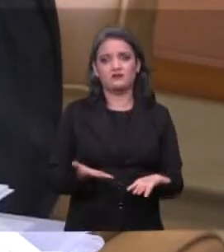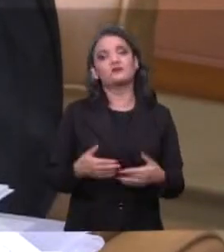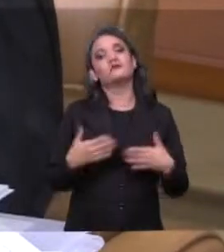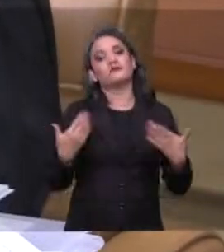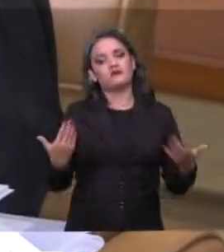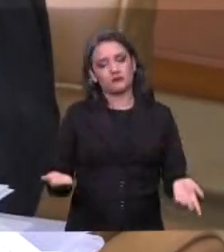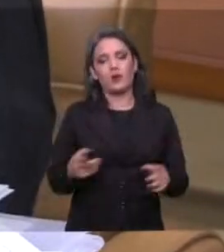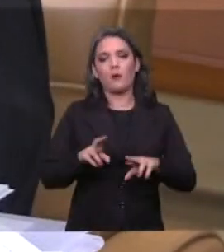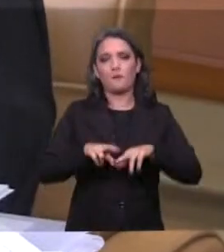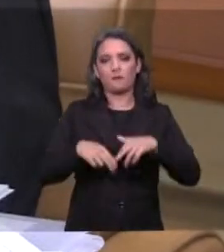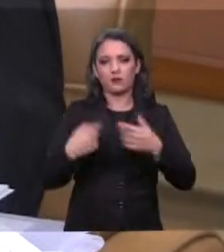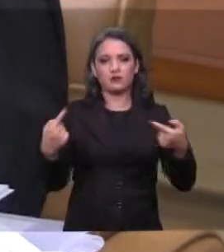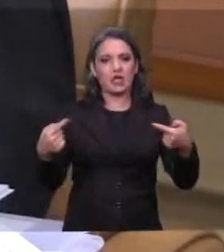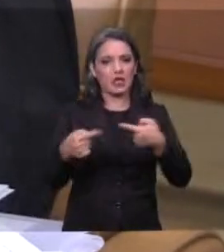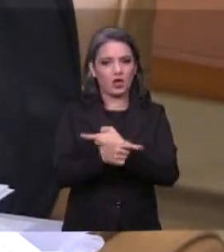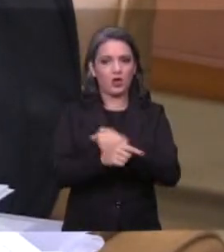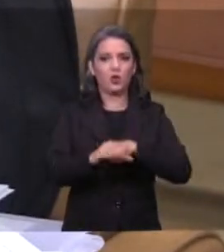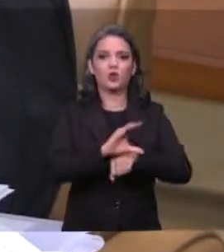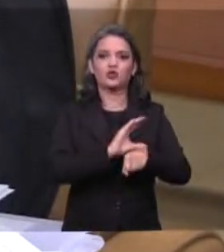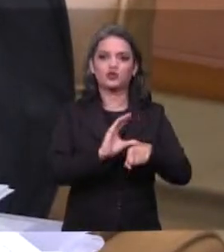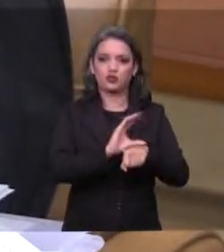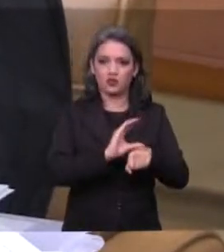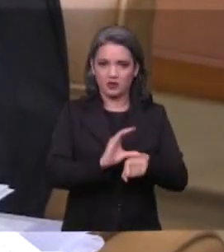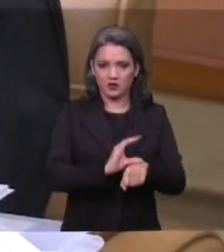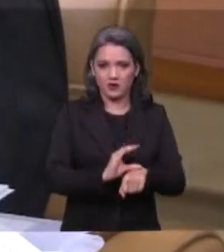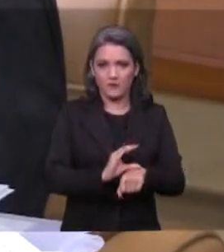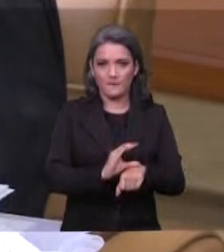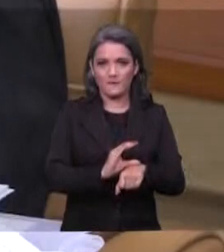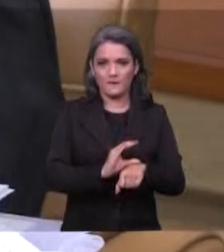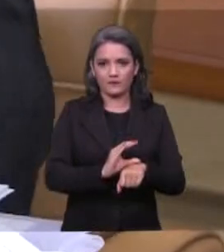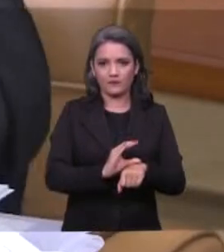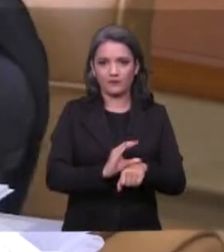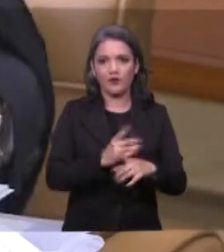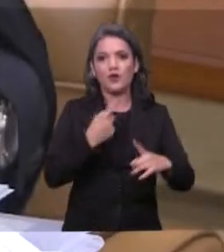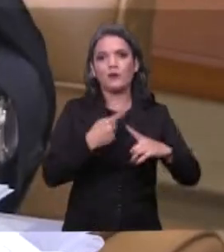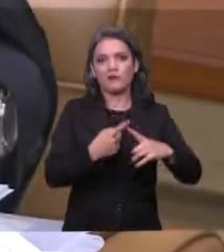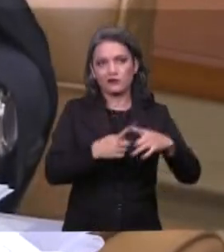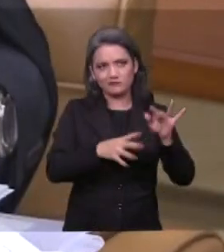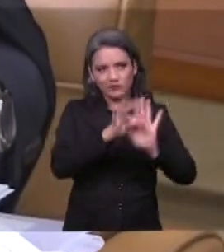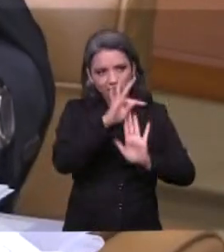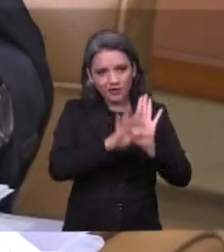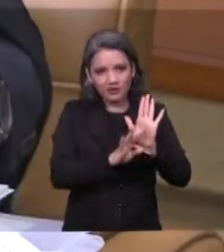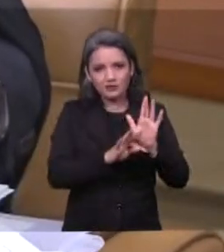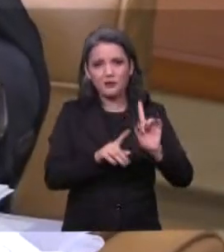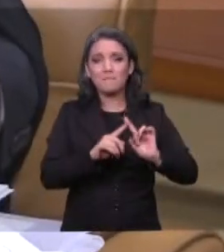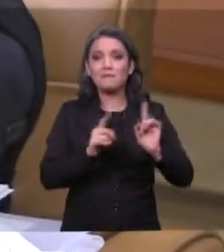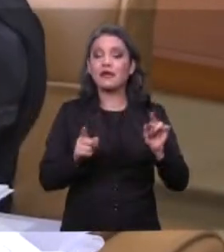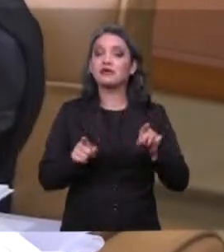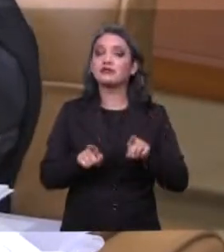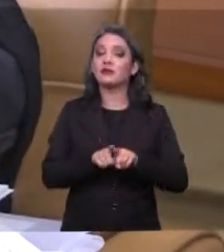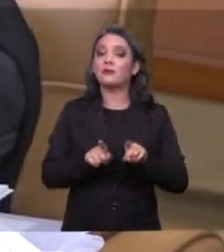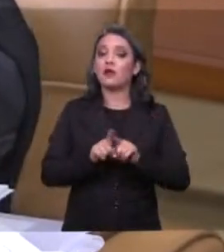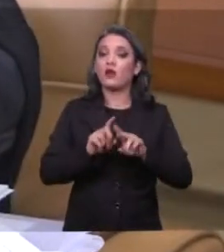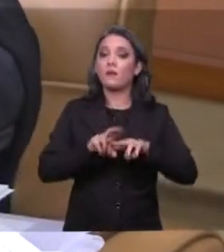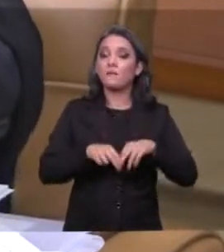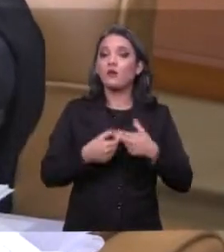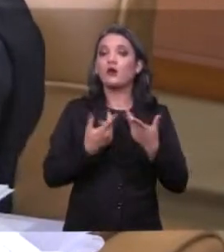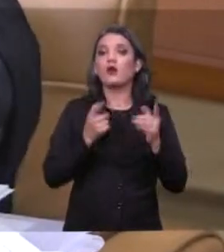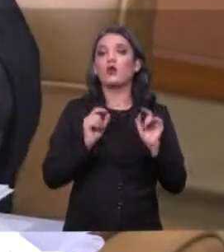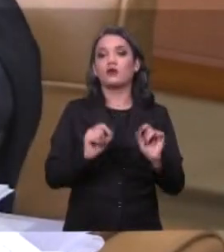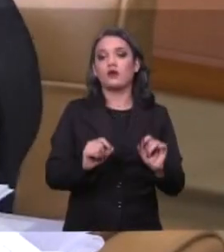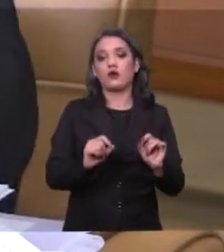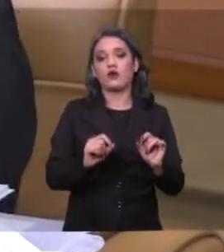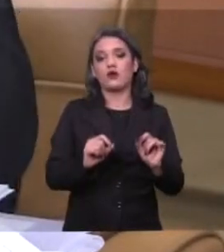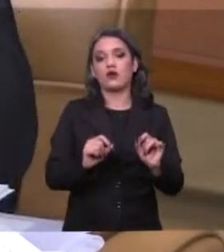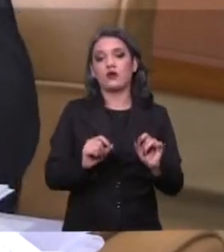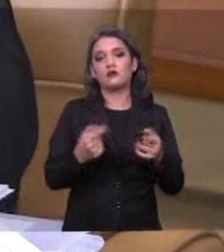Então, eu declaro inconstitucional, além da questão da irrazoabilidade, mas eu fico no primeiro ponto, que isso fere, ao